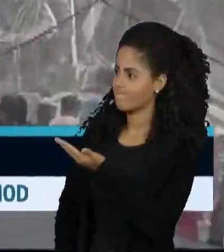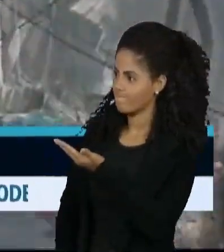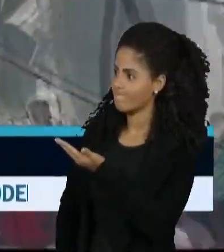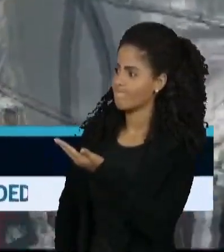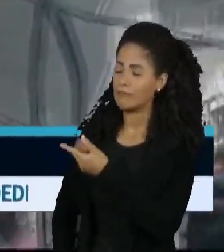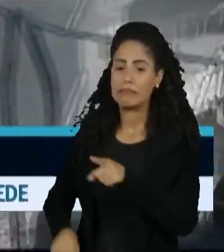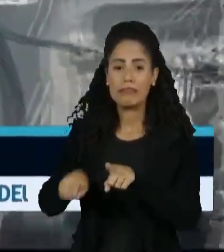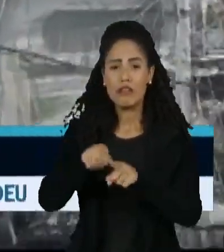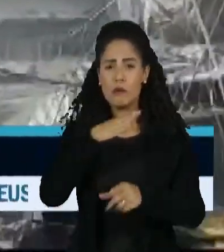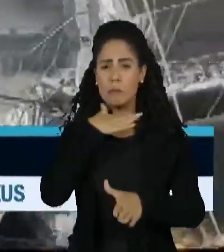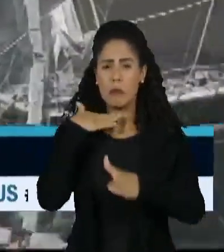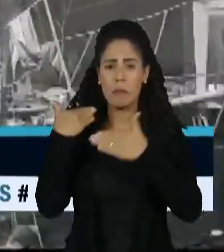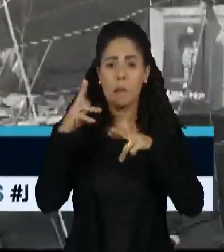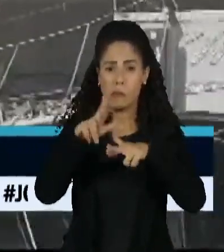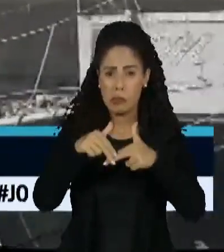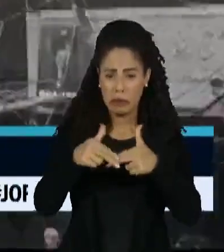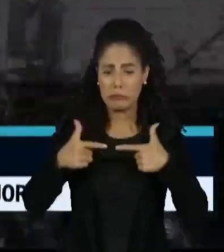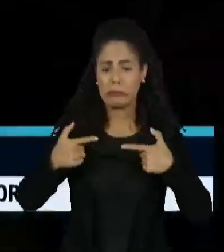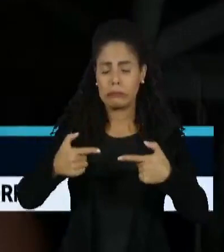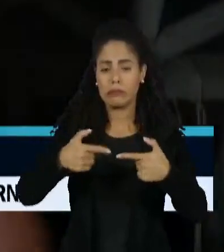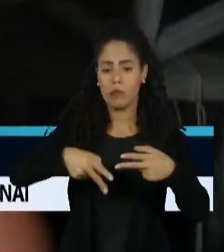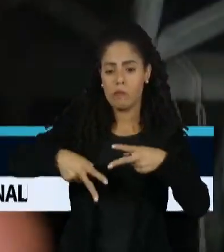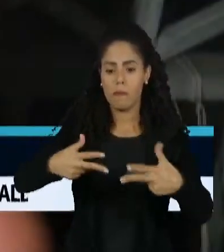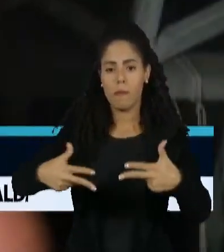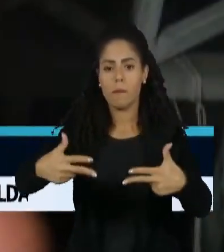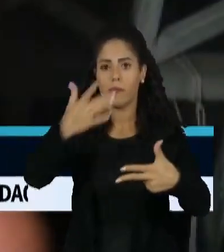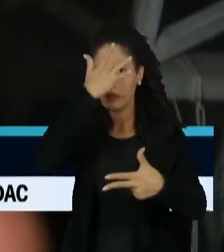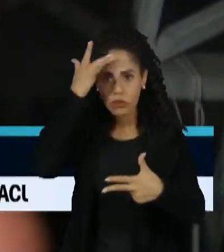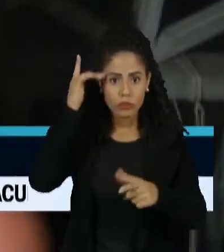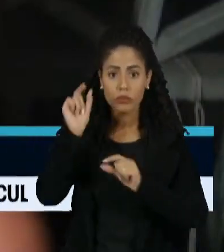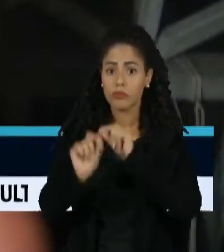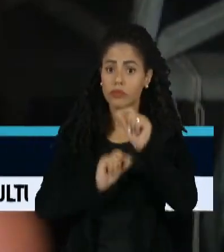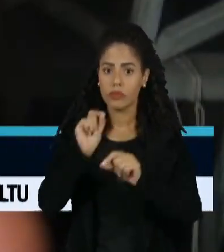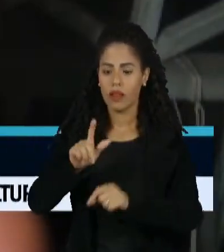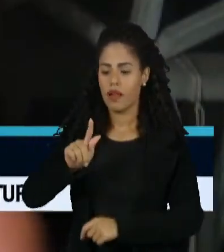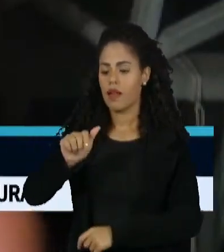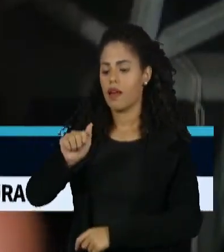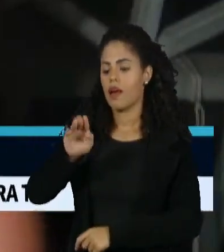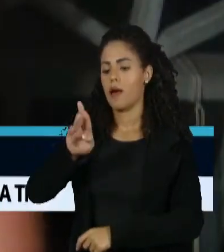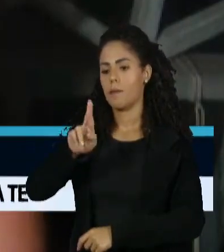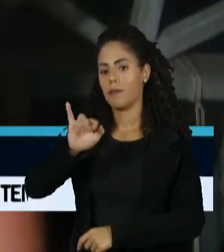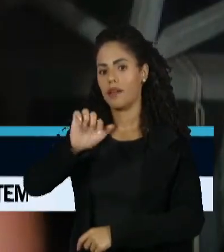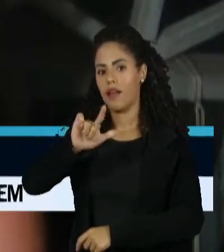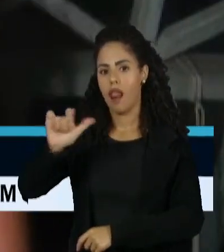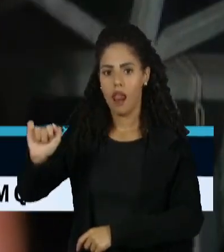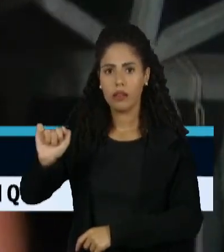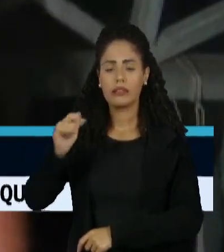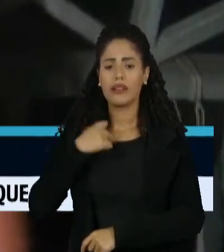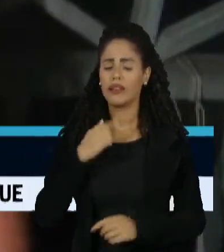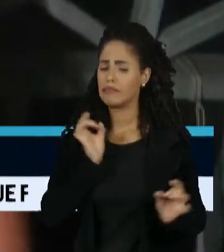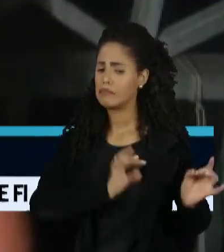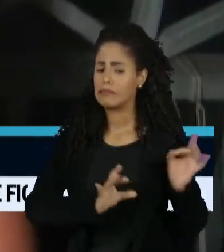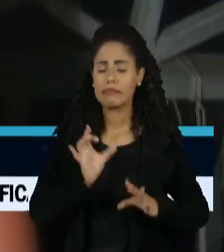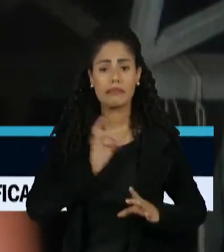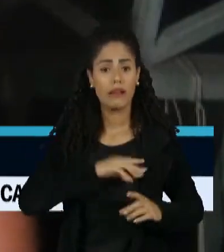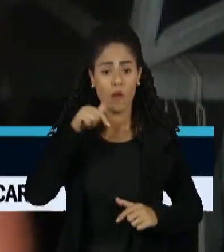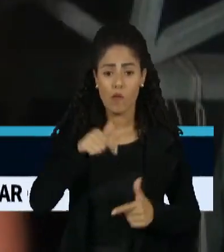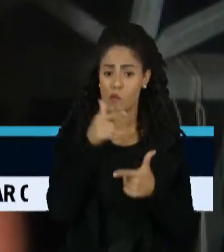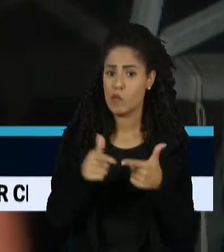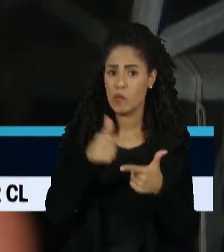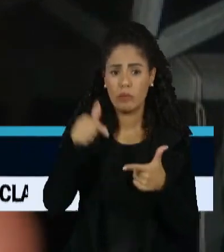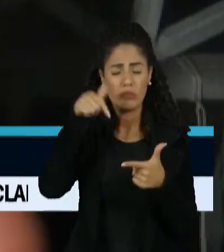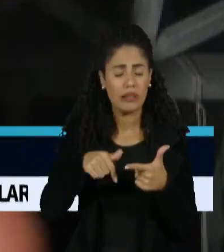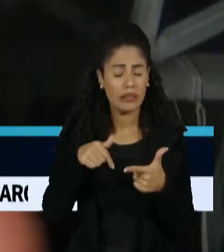e as mortes pelo conflito têm deixado a Gabriela desesperada. A situação aqui